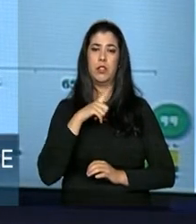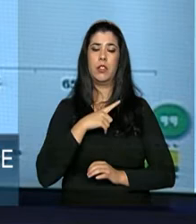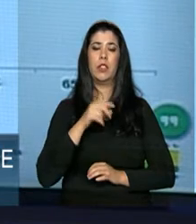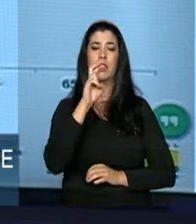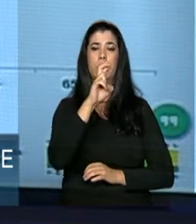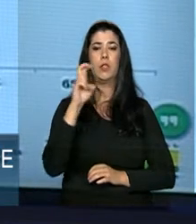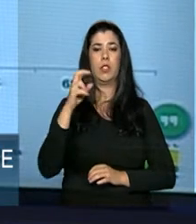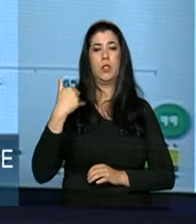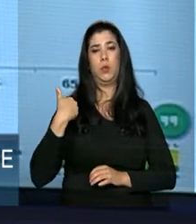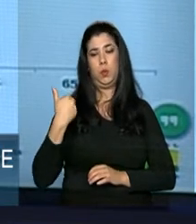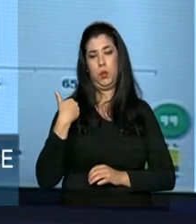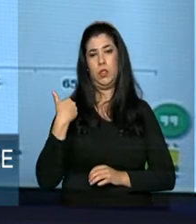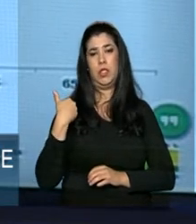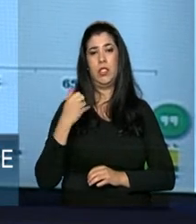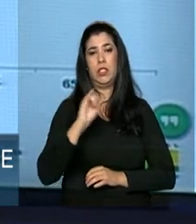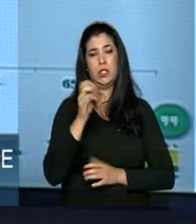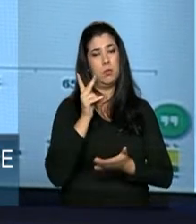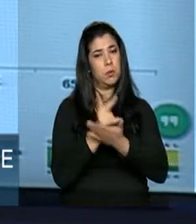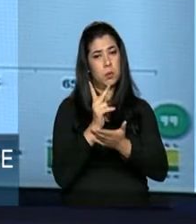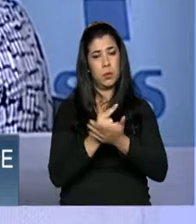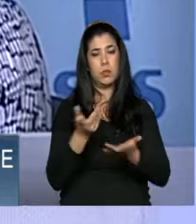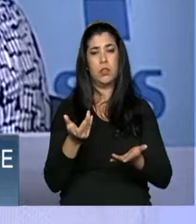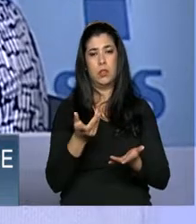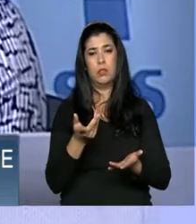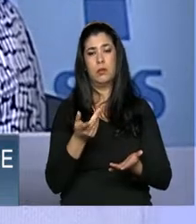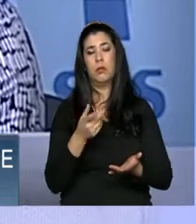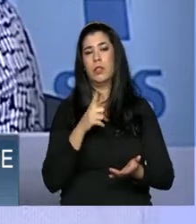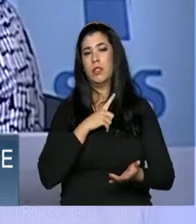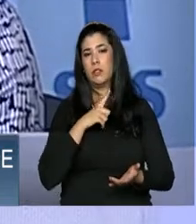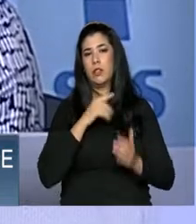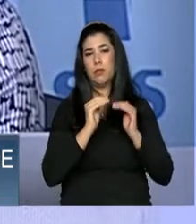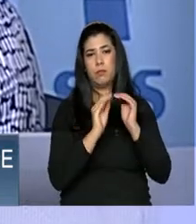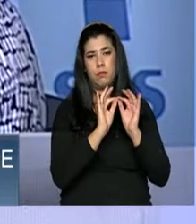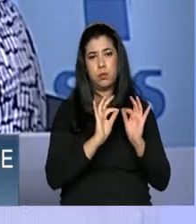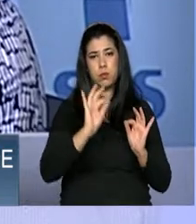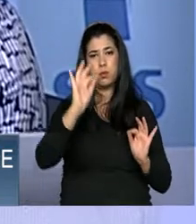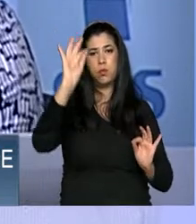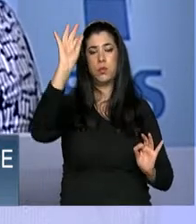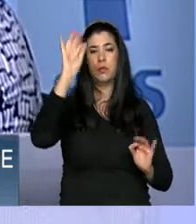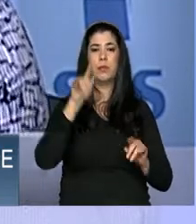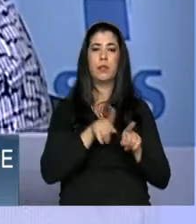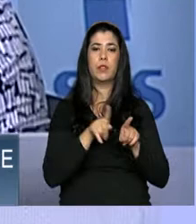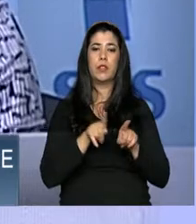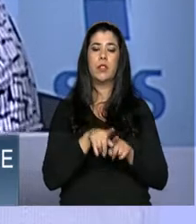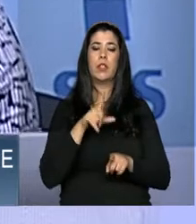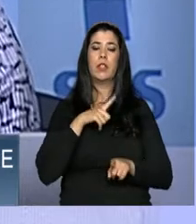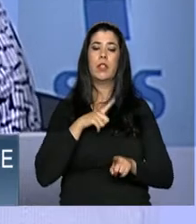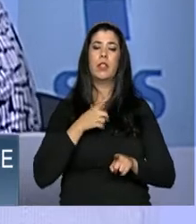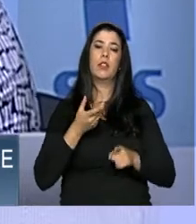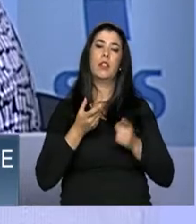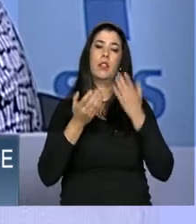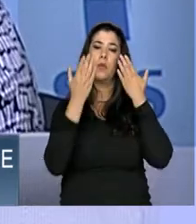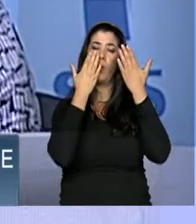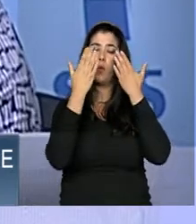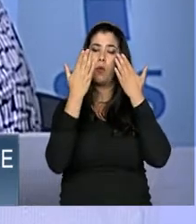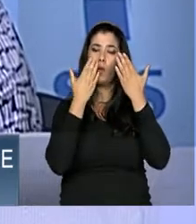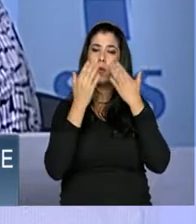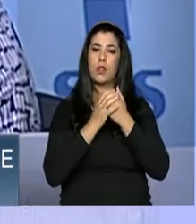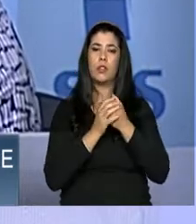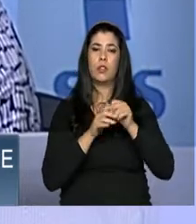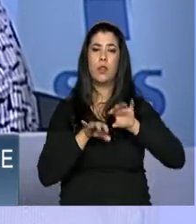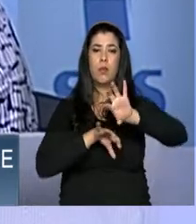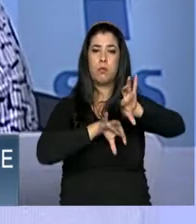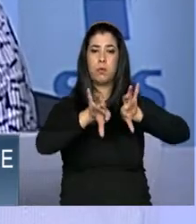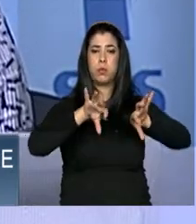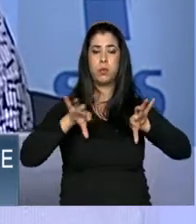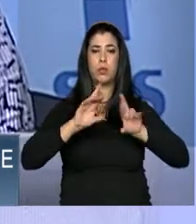55 anos, e aí se mantém bastante elevado. Há uma distribuição também diferente